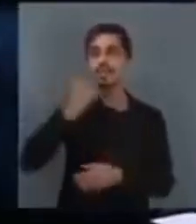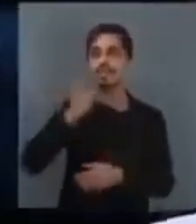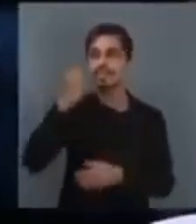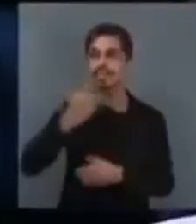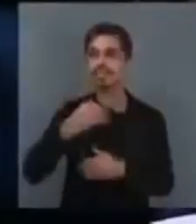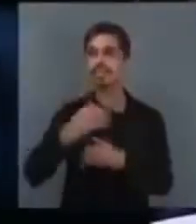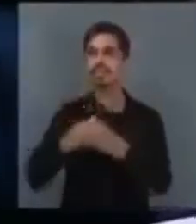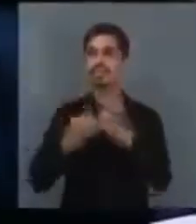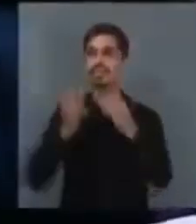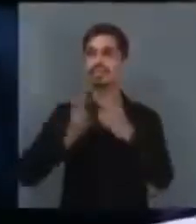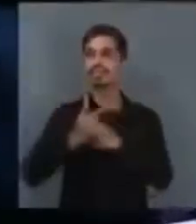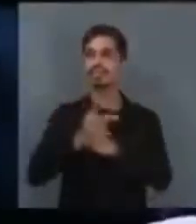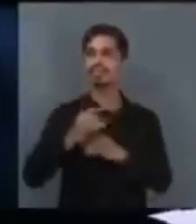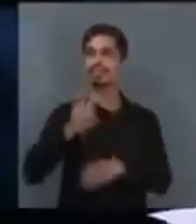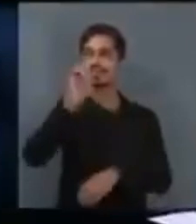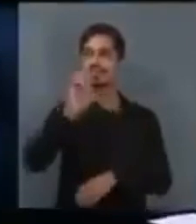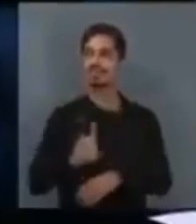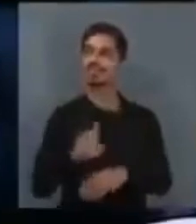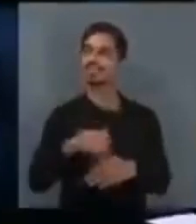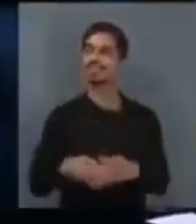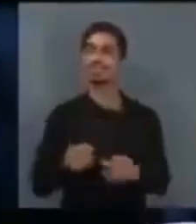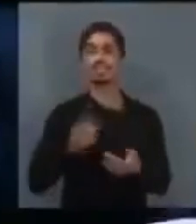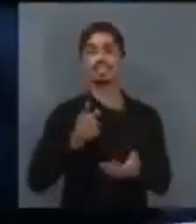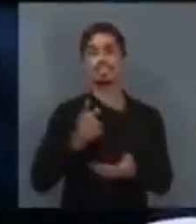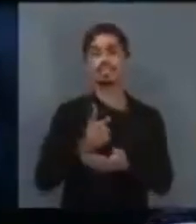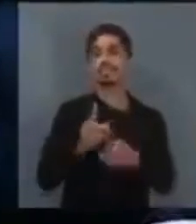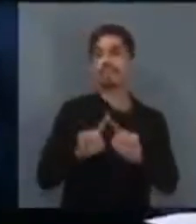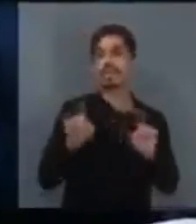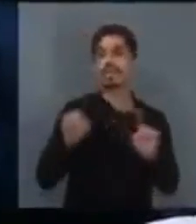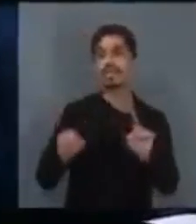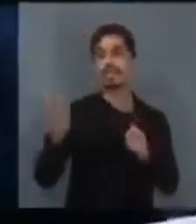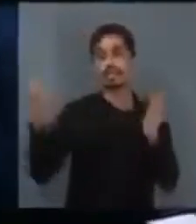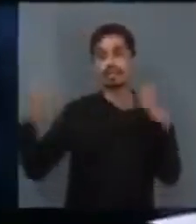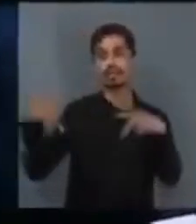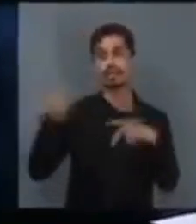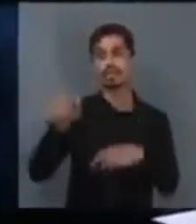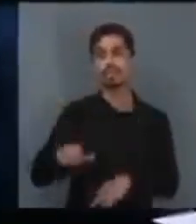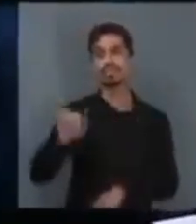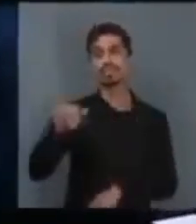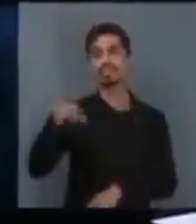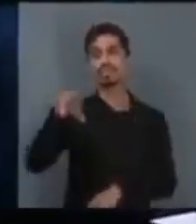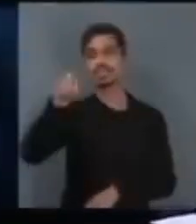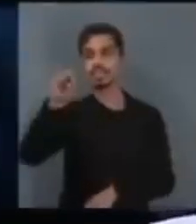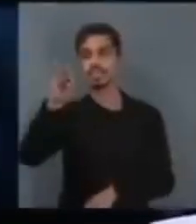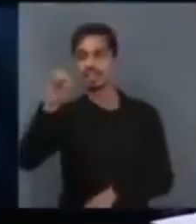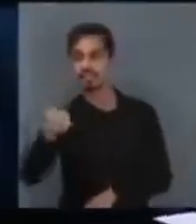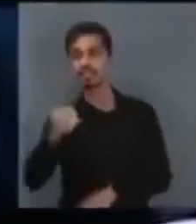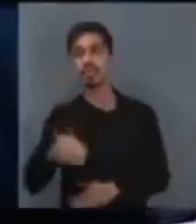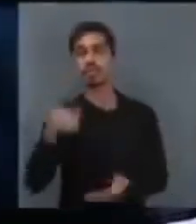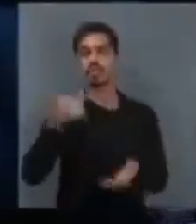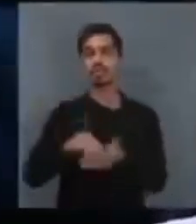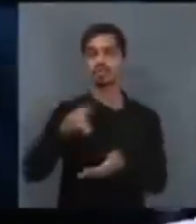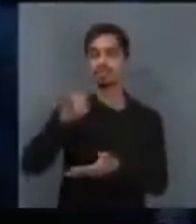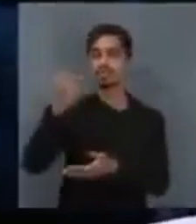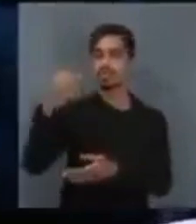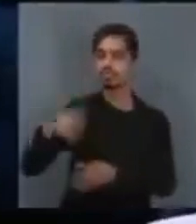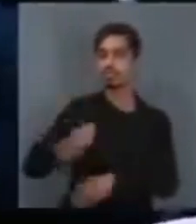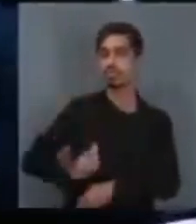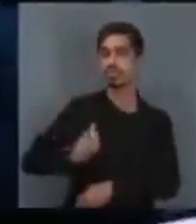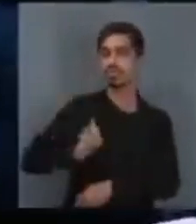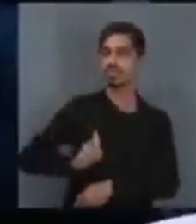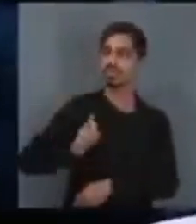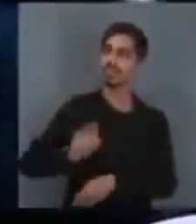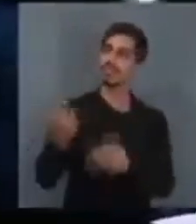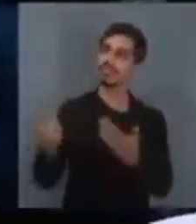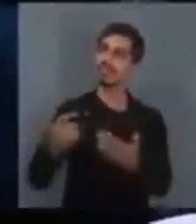de Garantia de Direitos e, mesmo aposentado, Silvino Neto dedicou os últimos dias da sua vida